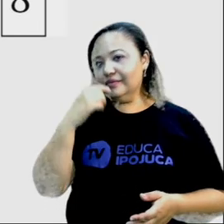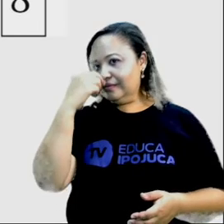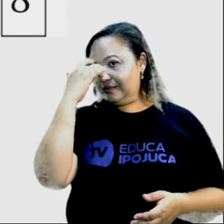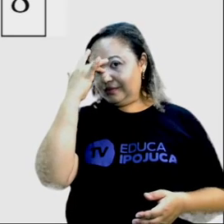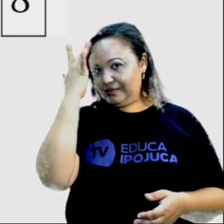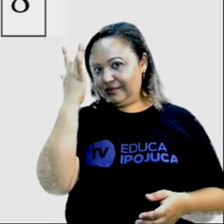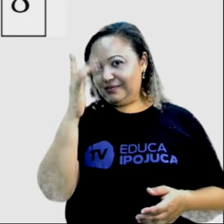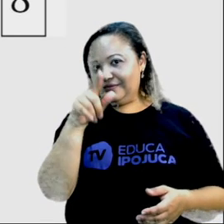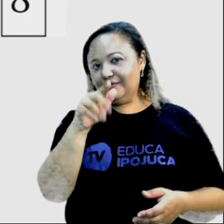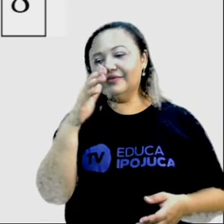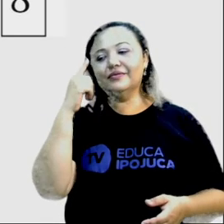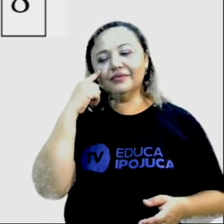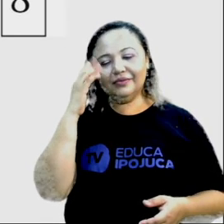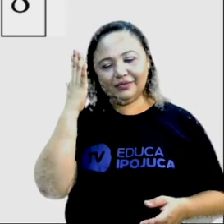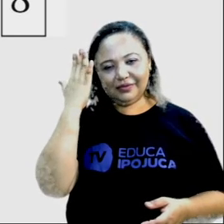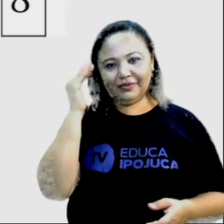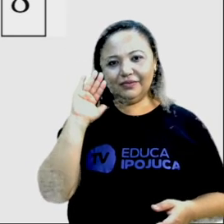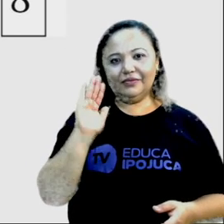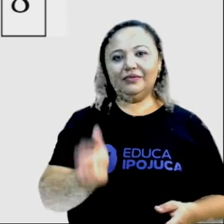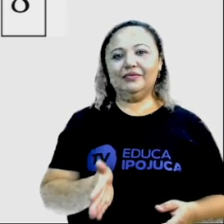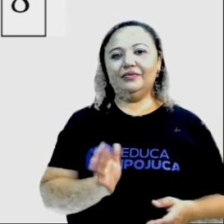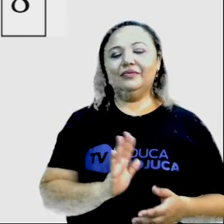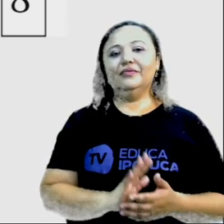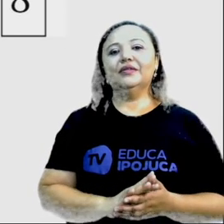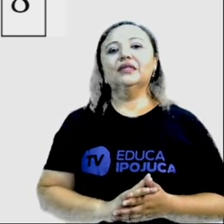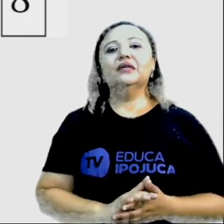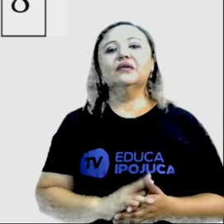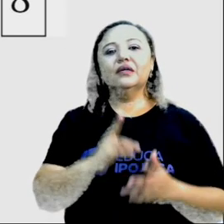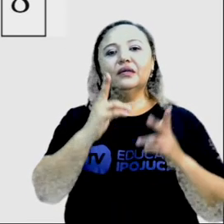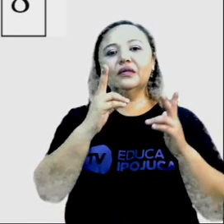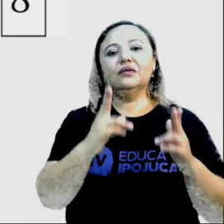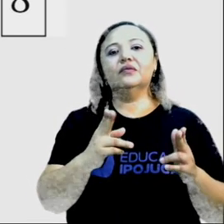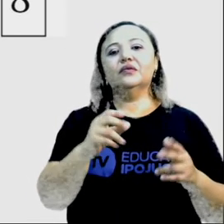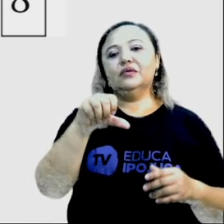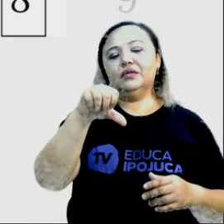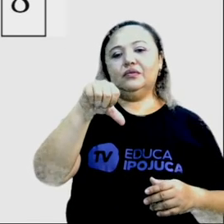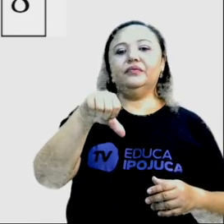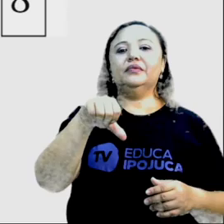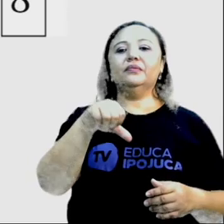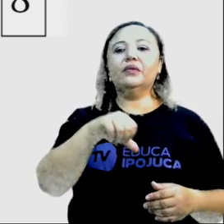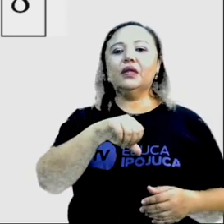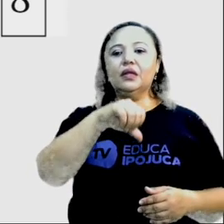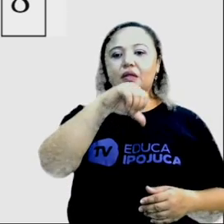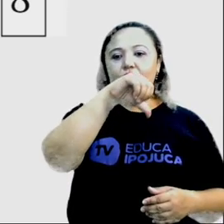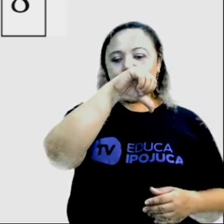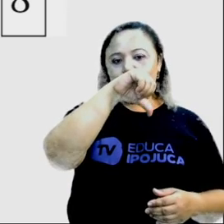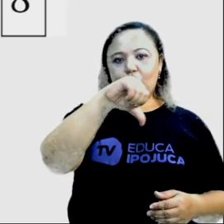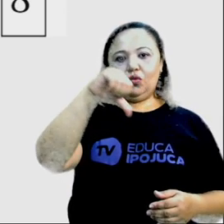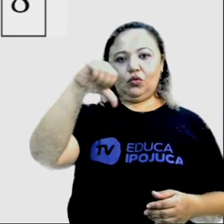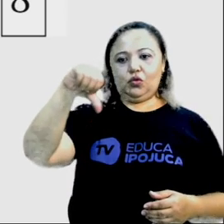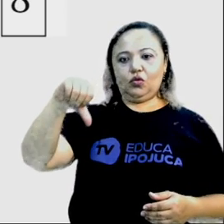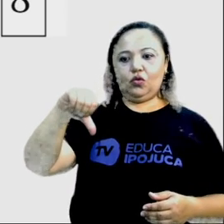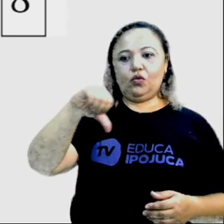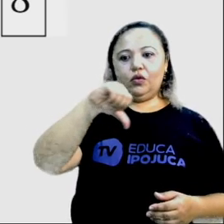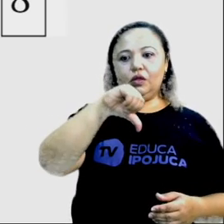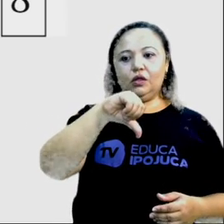já viram no outro exemplo. Então, 7 com mais 2 é igual a 9. E temos o total